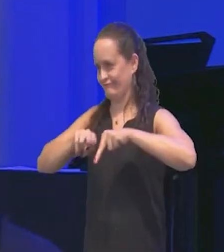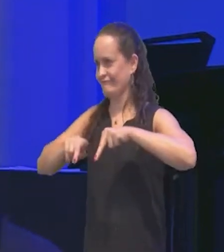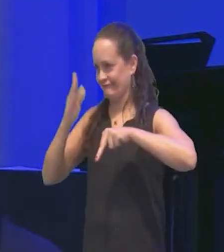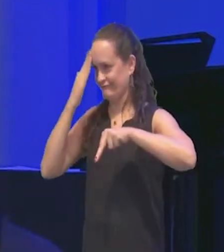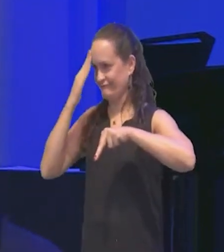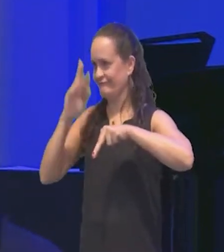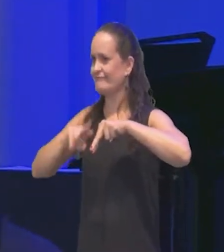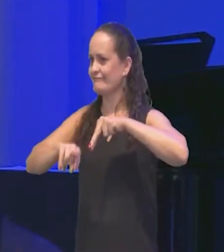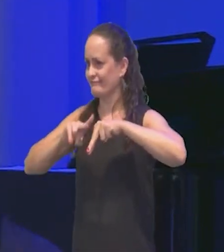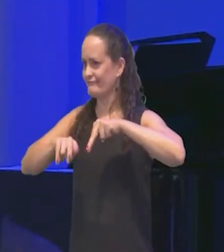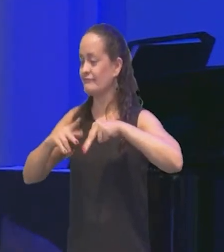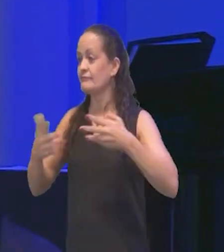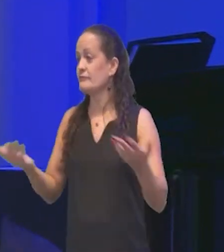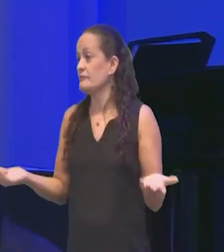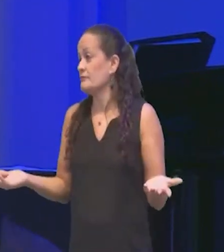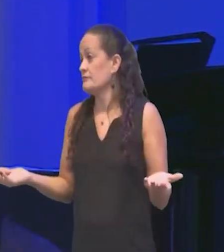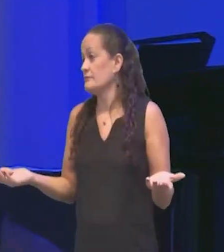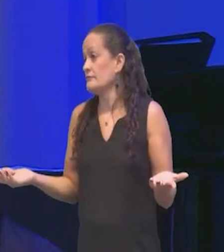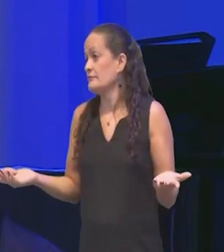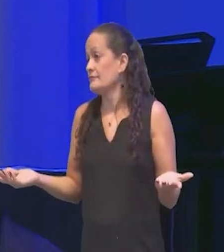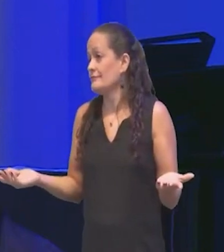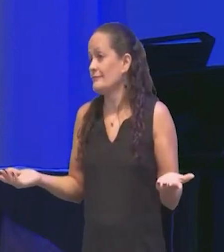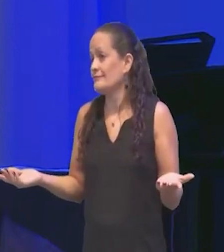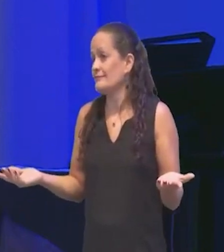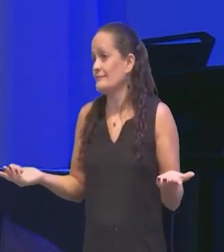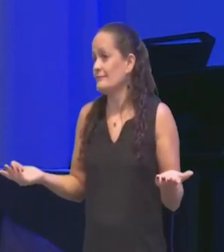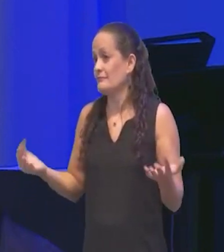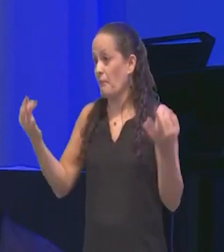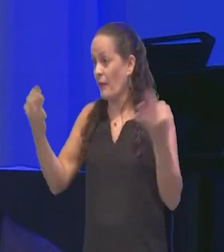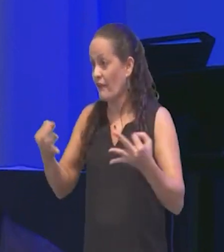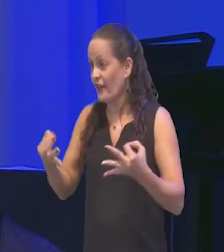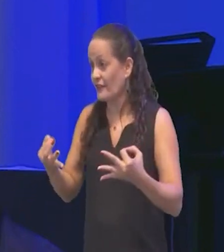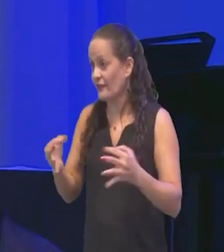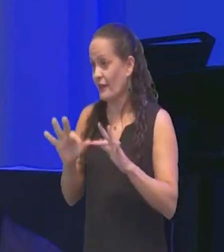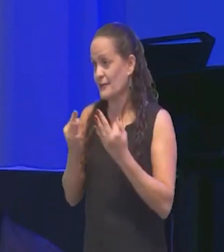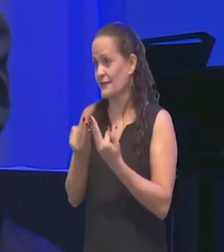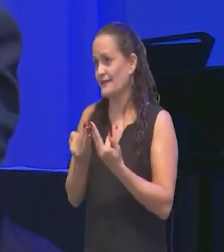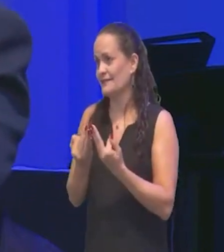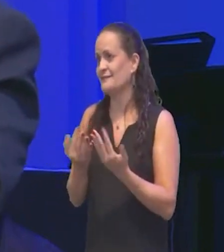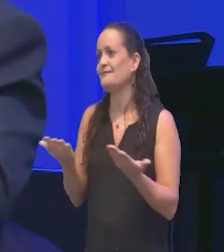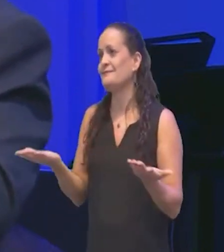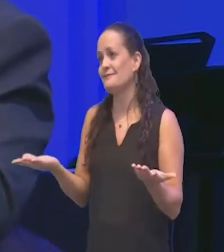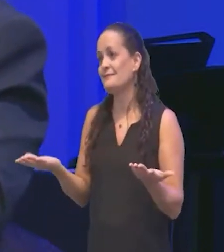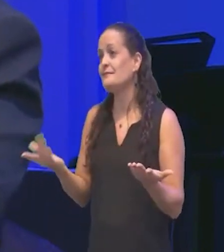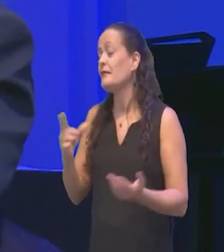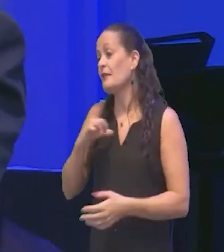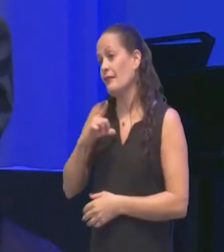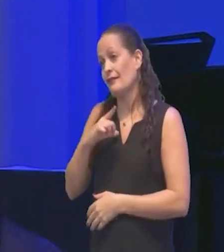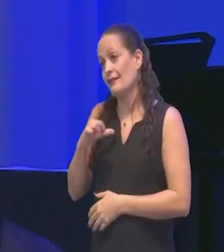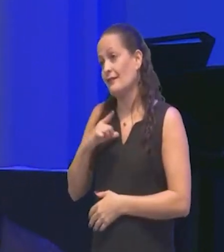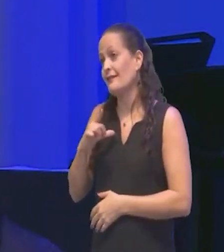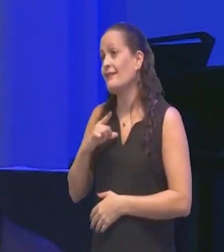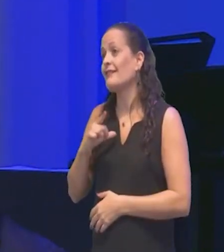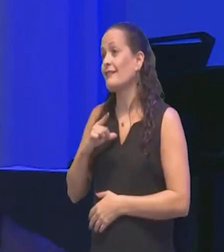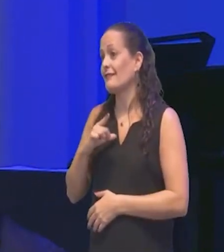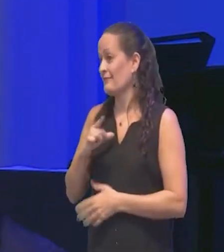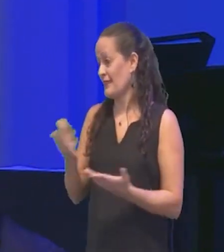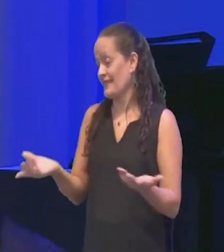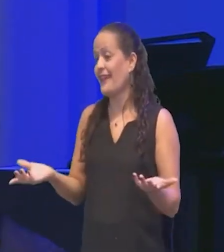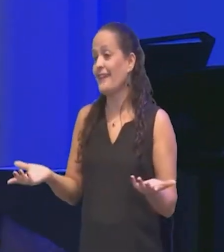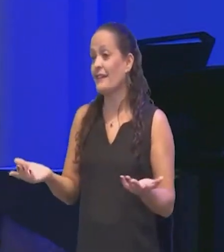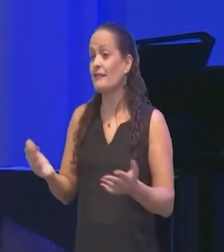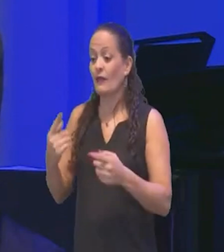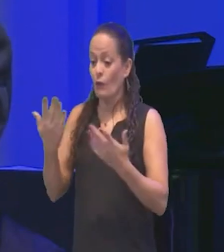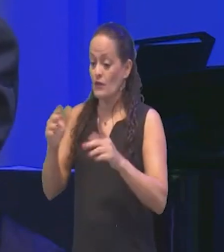padrões éticos e morais de antigamente. Com toda essa diversidade, meus irmãos, com todas essas mudanças